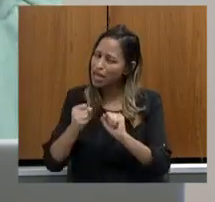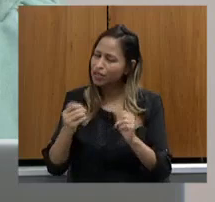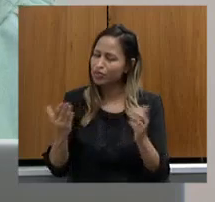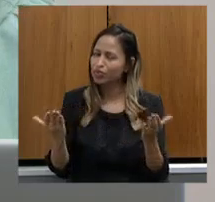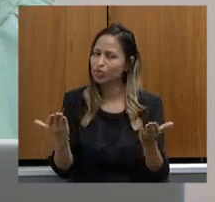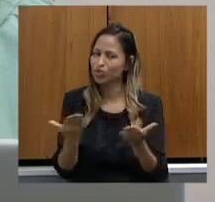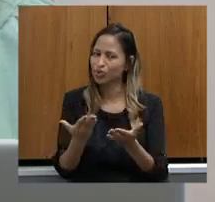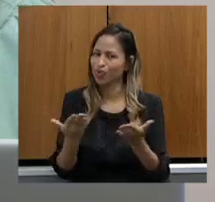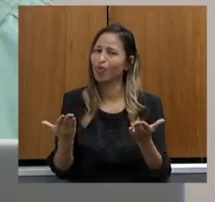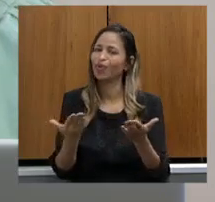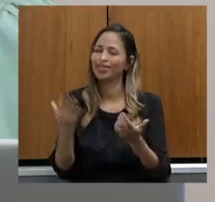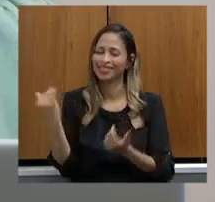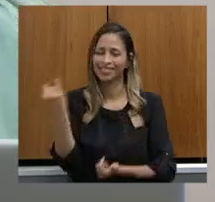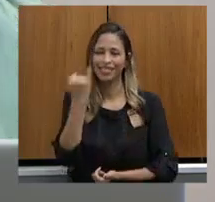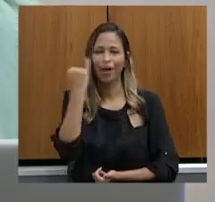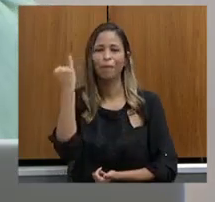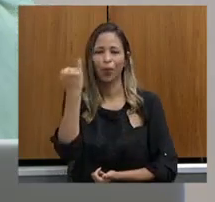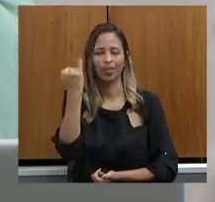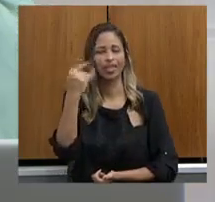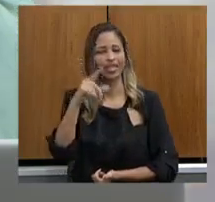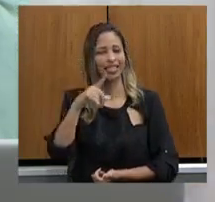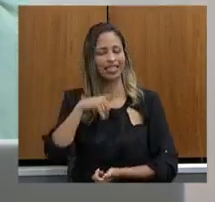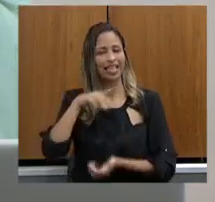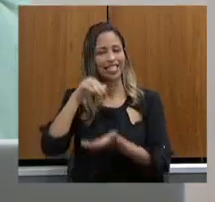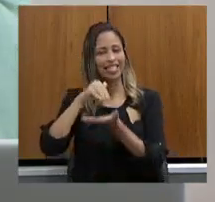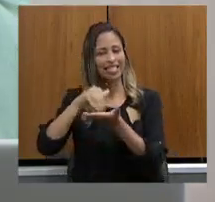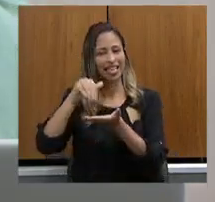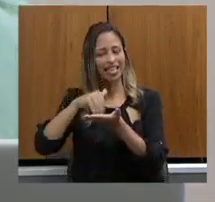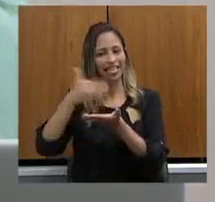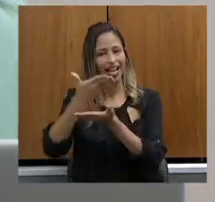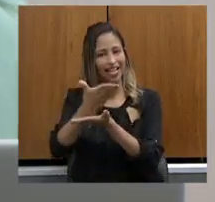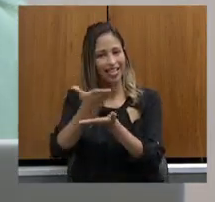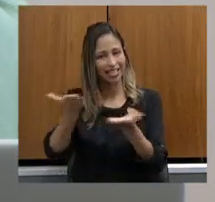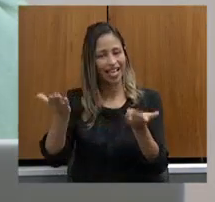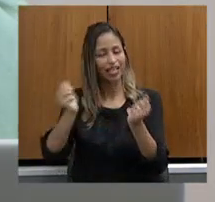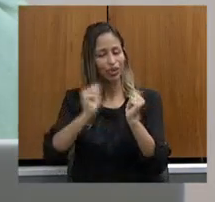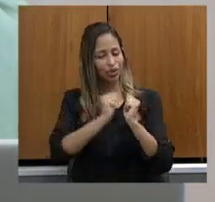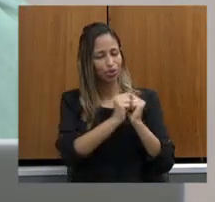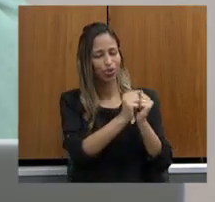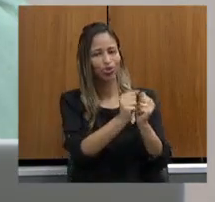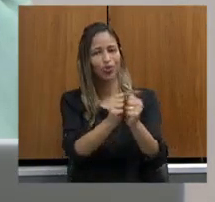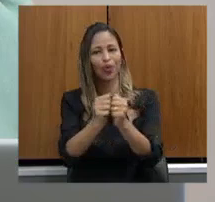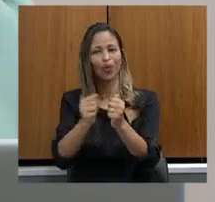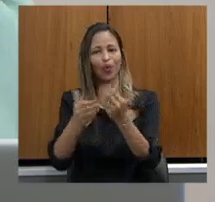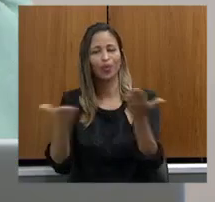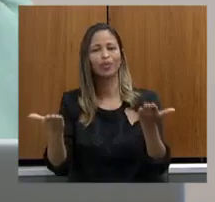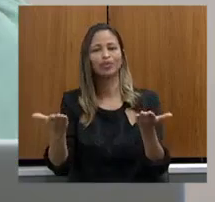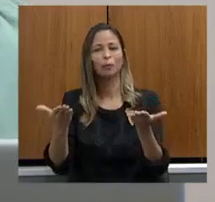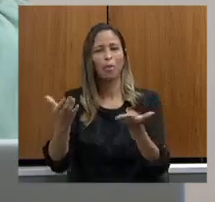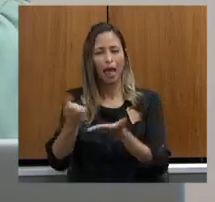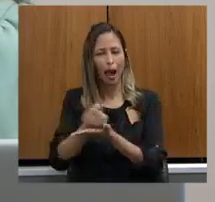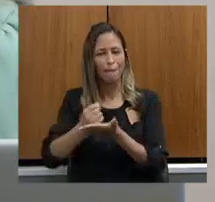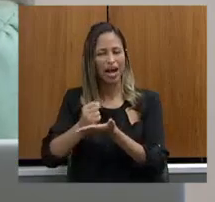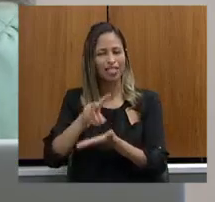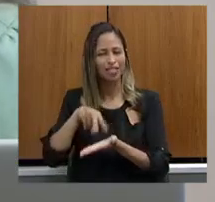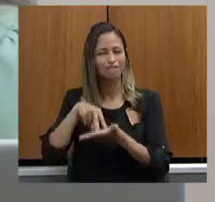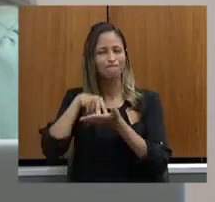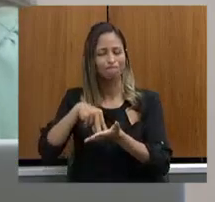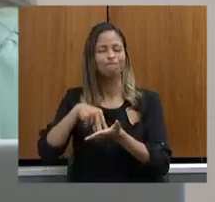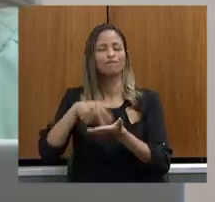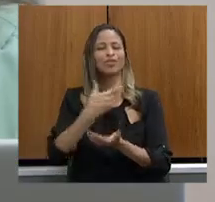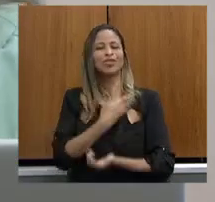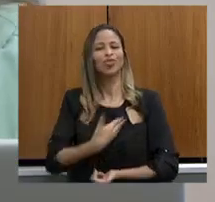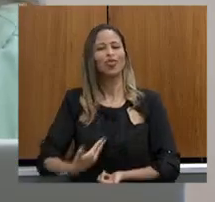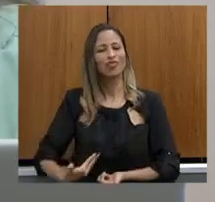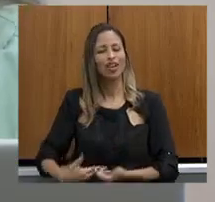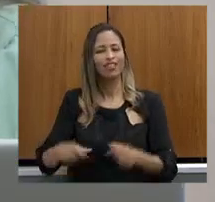de hoje e a importância que tem o secretários que aqui estão que compõem como dizer assim a base dura do governo